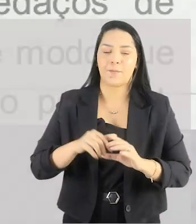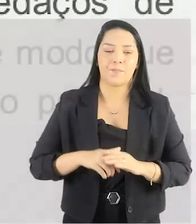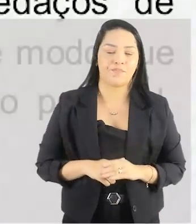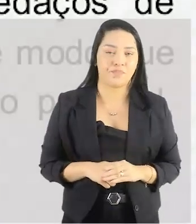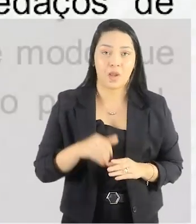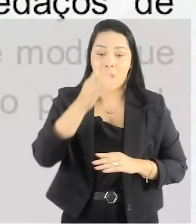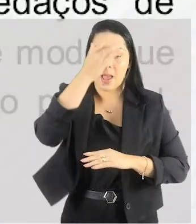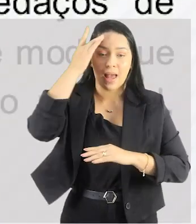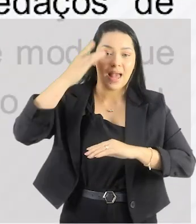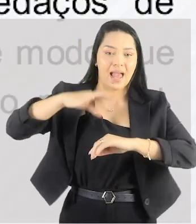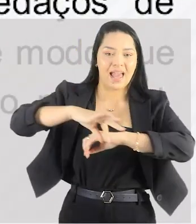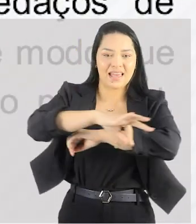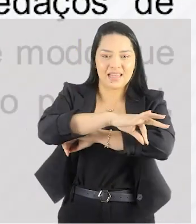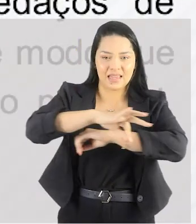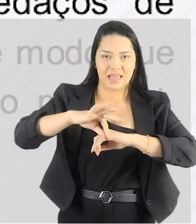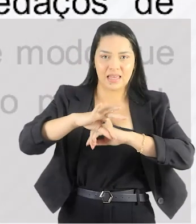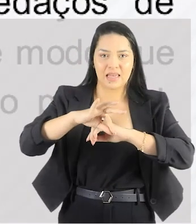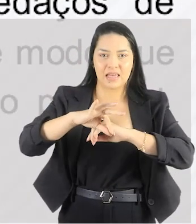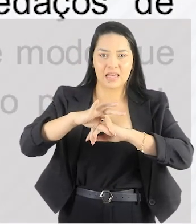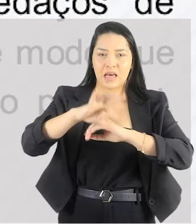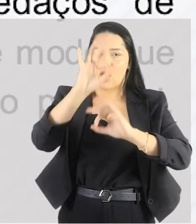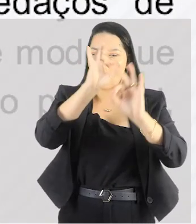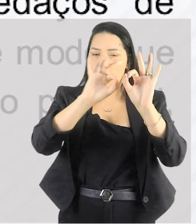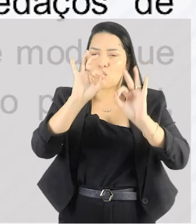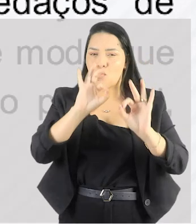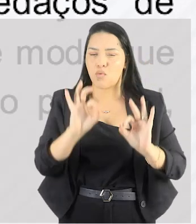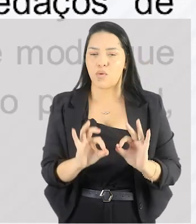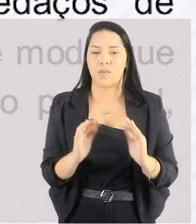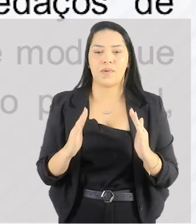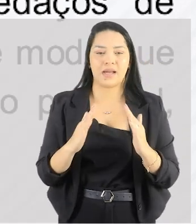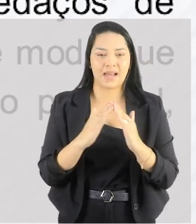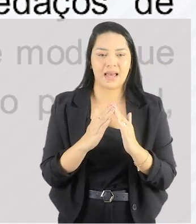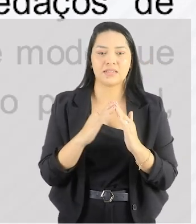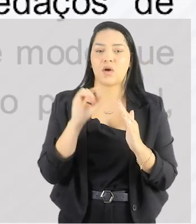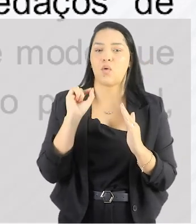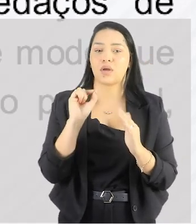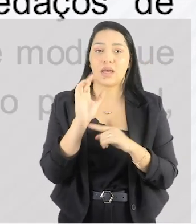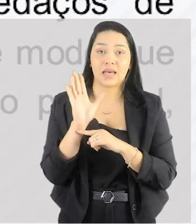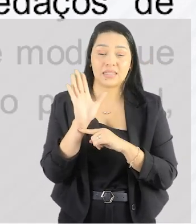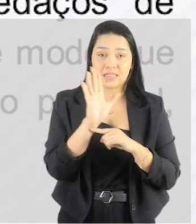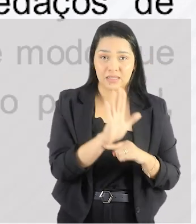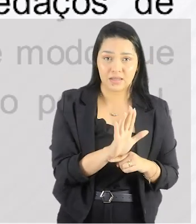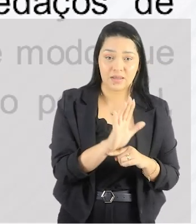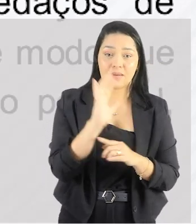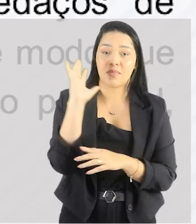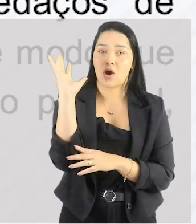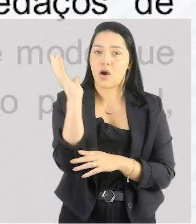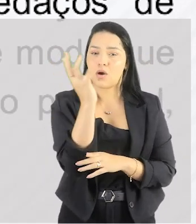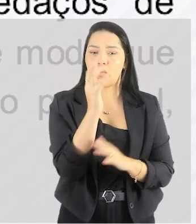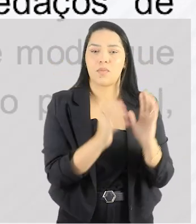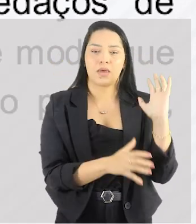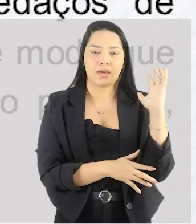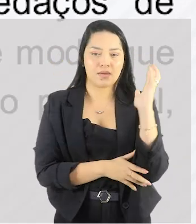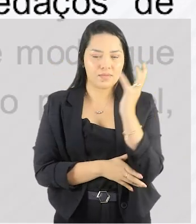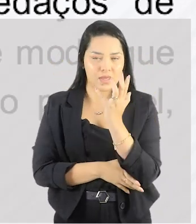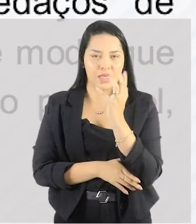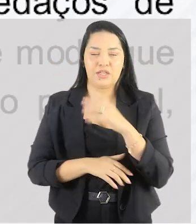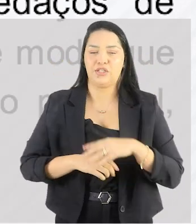um arquiteto está reformando uma casa de modo a contribuir,